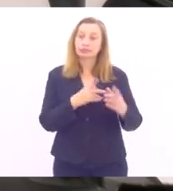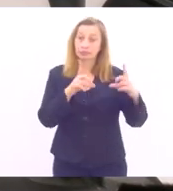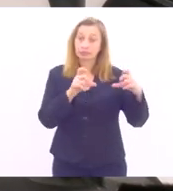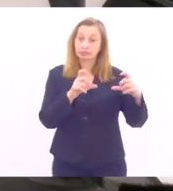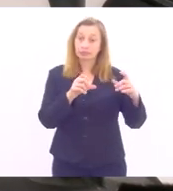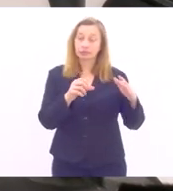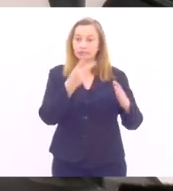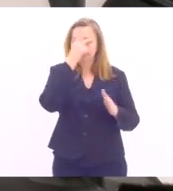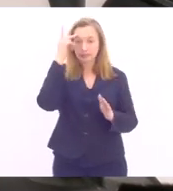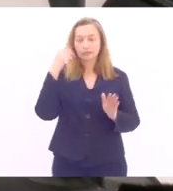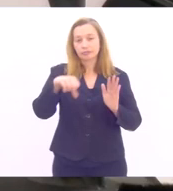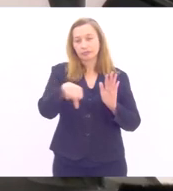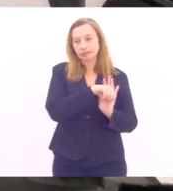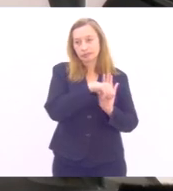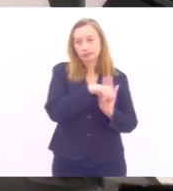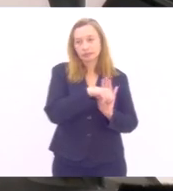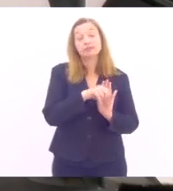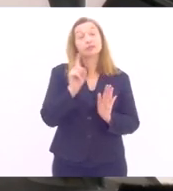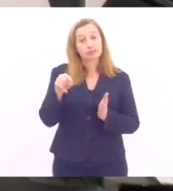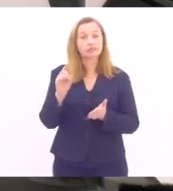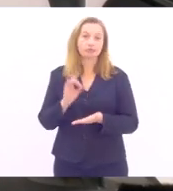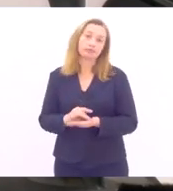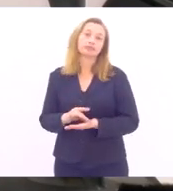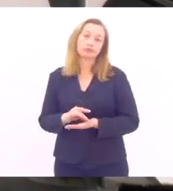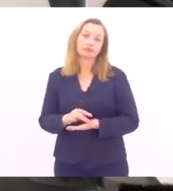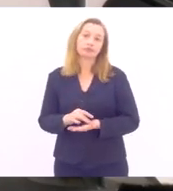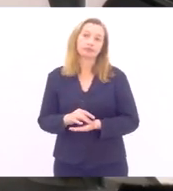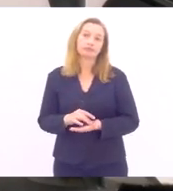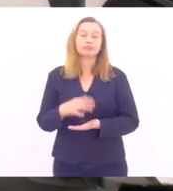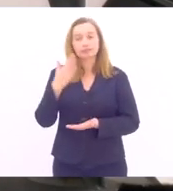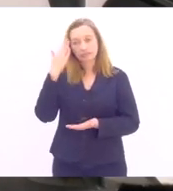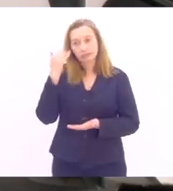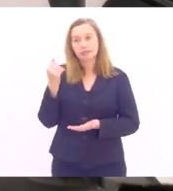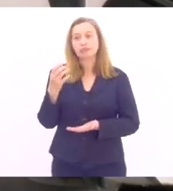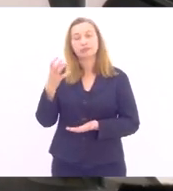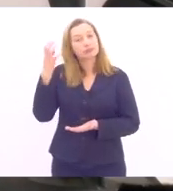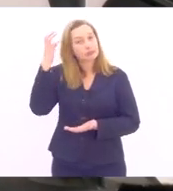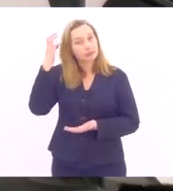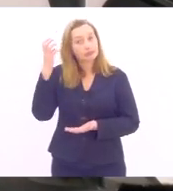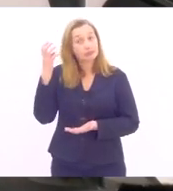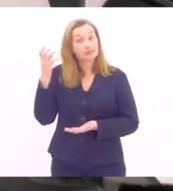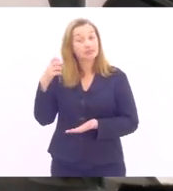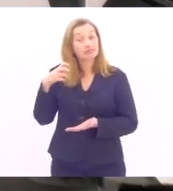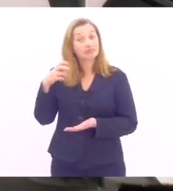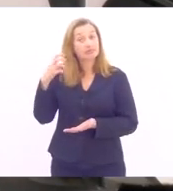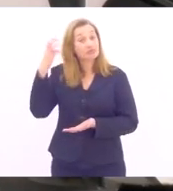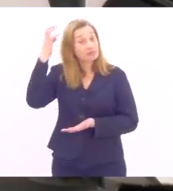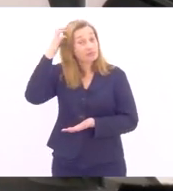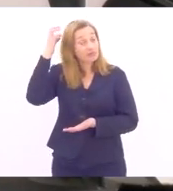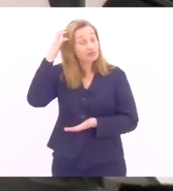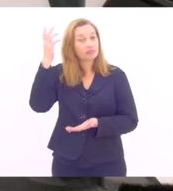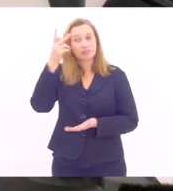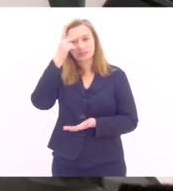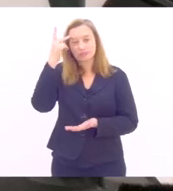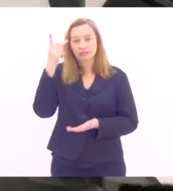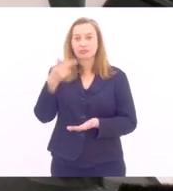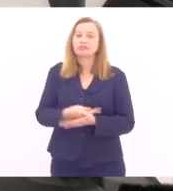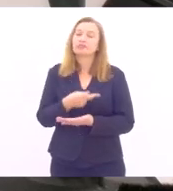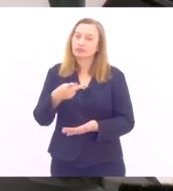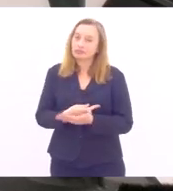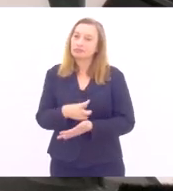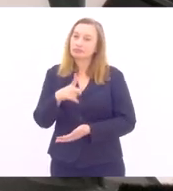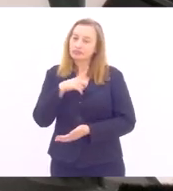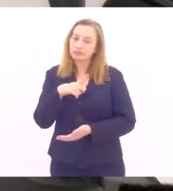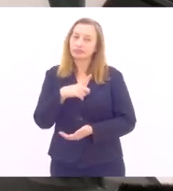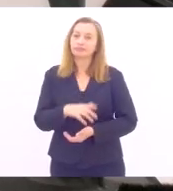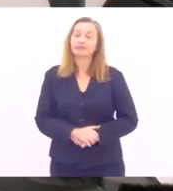criminalizadas. Sabemos que isso é real e sabemos que isso pune da forma mais covarde que você possa